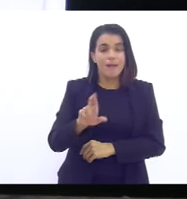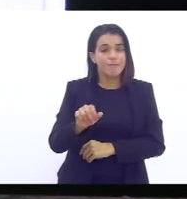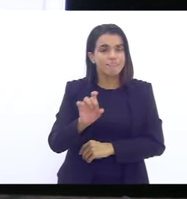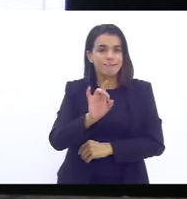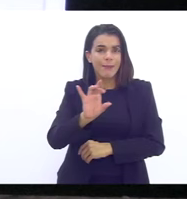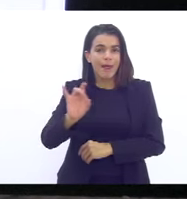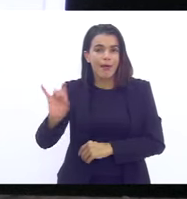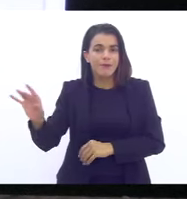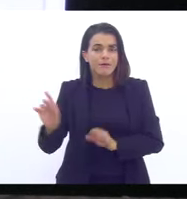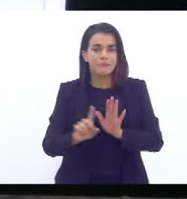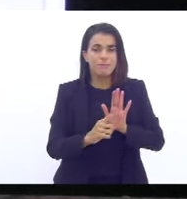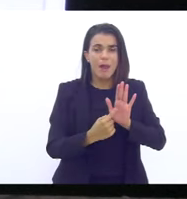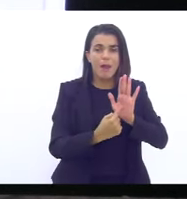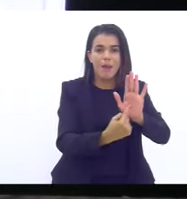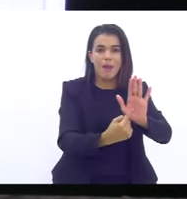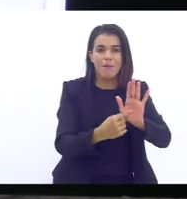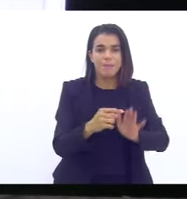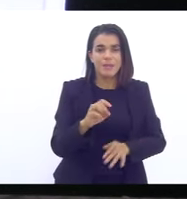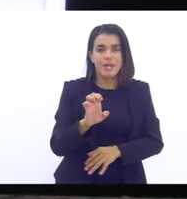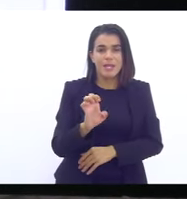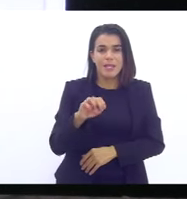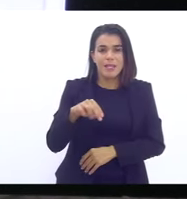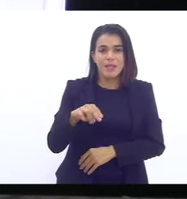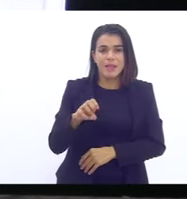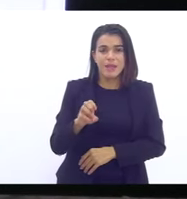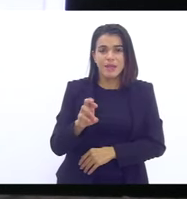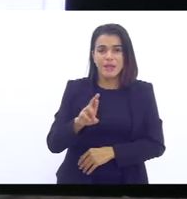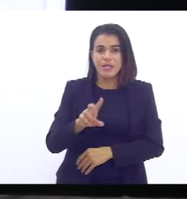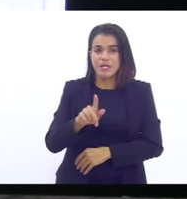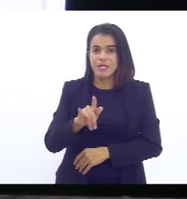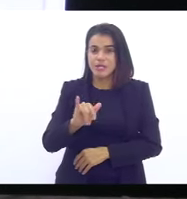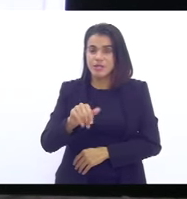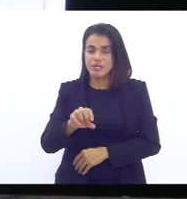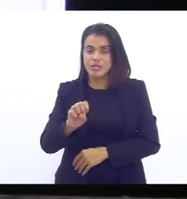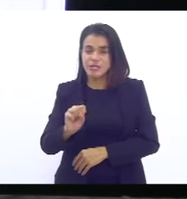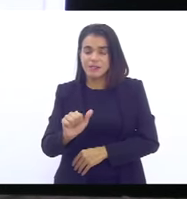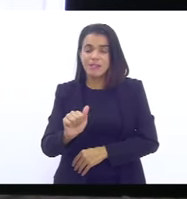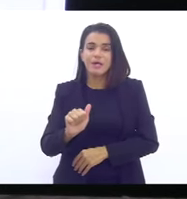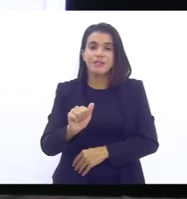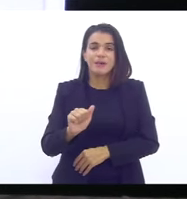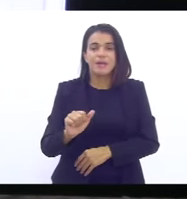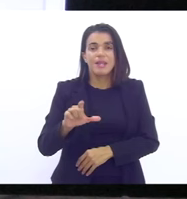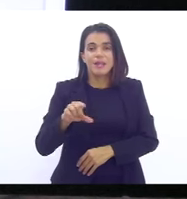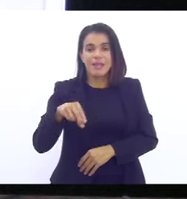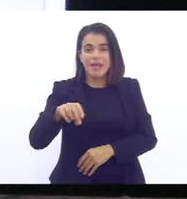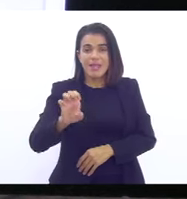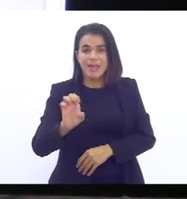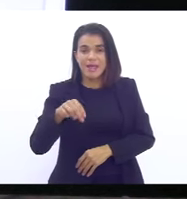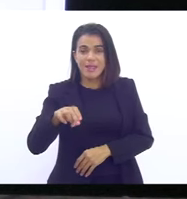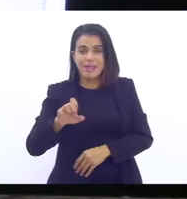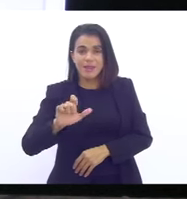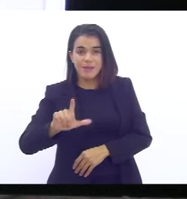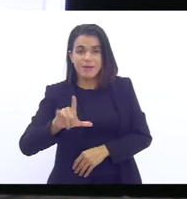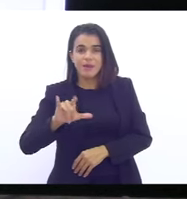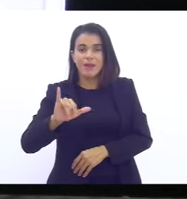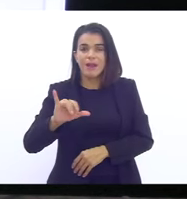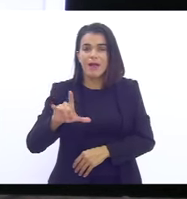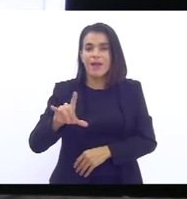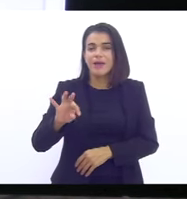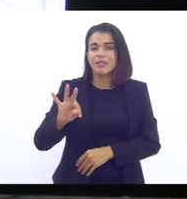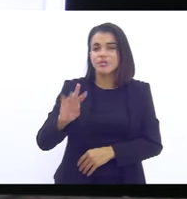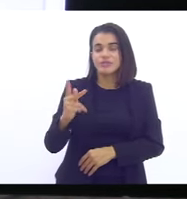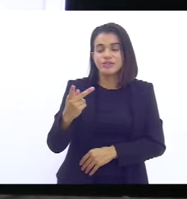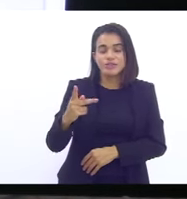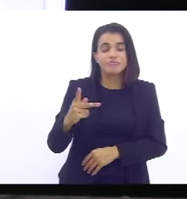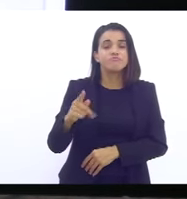né, Energisa, Enel e Light, o seu plano verão. A gente já sabendo o que ia ocorrer, a gente começou